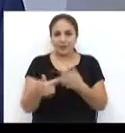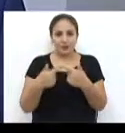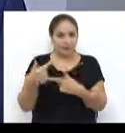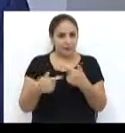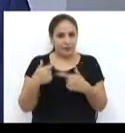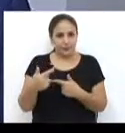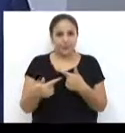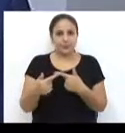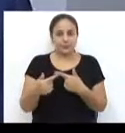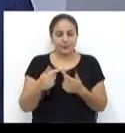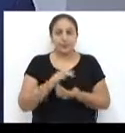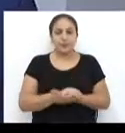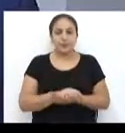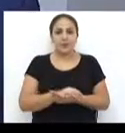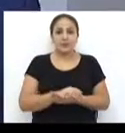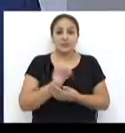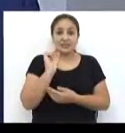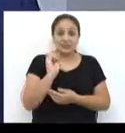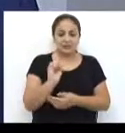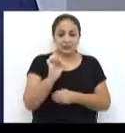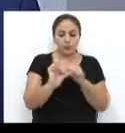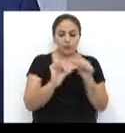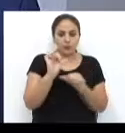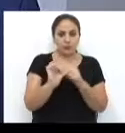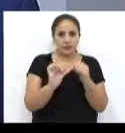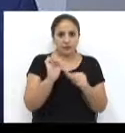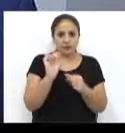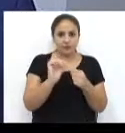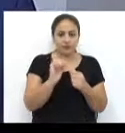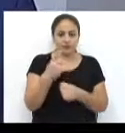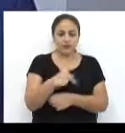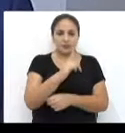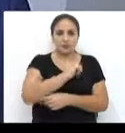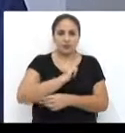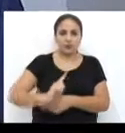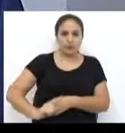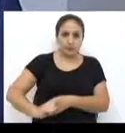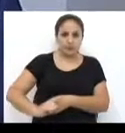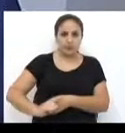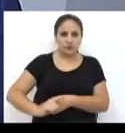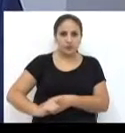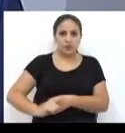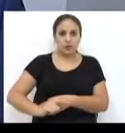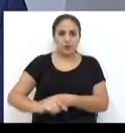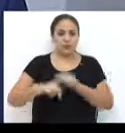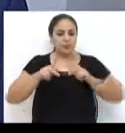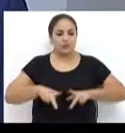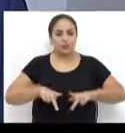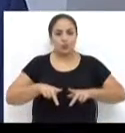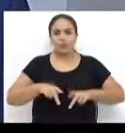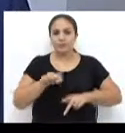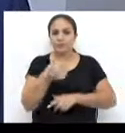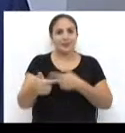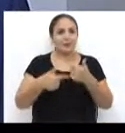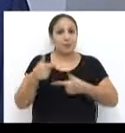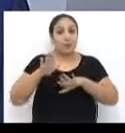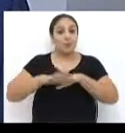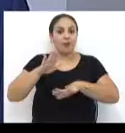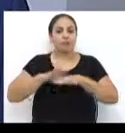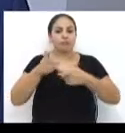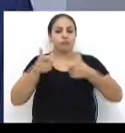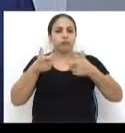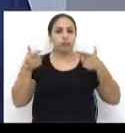brasileiros e brasileiras que não têm emprego, com as mudanças propagadas por esse governo, a tendência é que o desemprego aumente. E isso não interessa para a